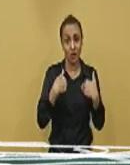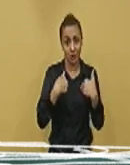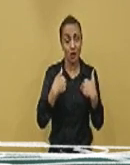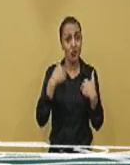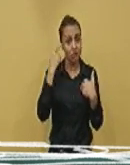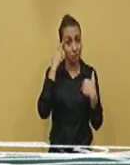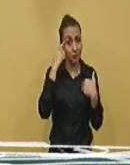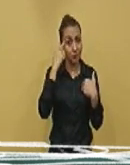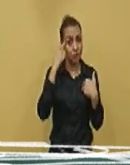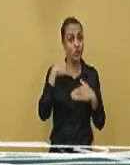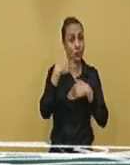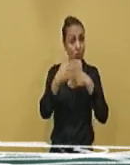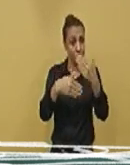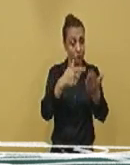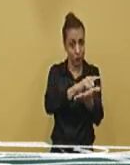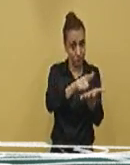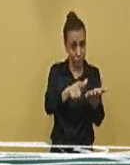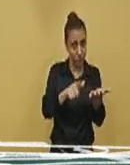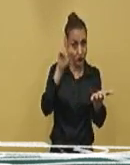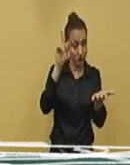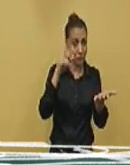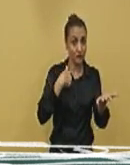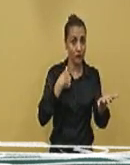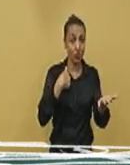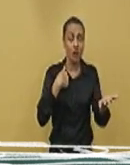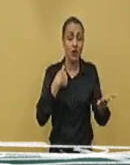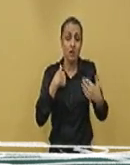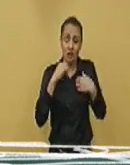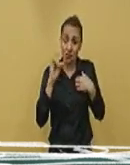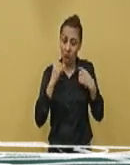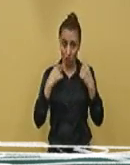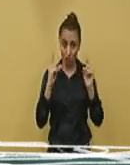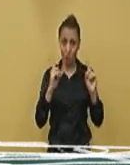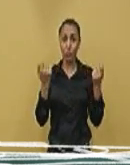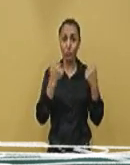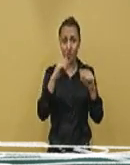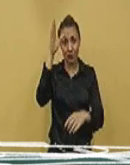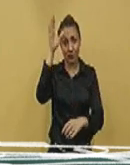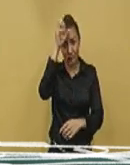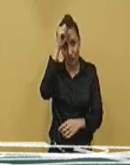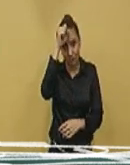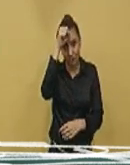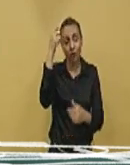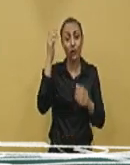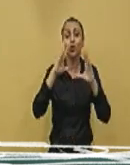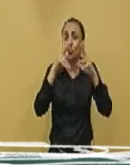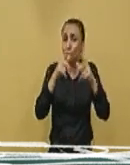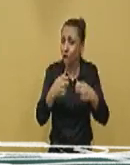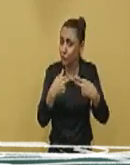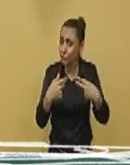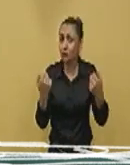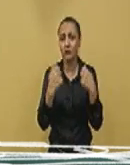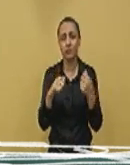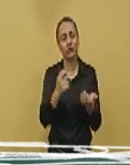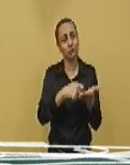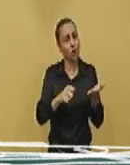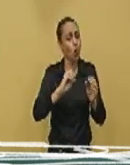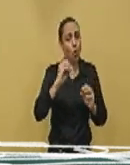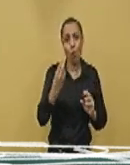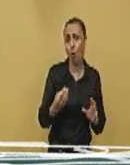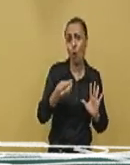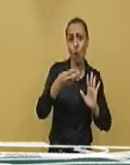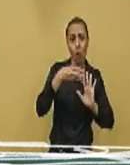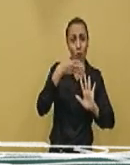o próximo gestor, se não for eu, ele vai aprender. Tudo tem que ser por escrito, ou por memorando, ou